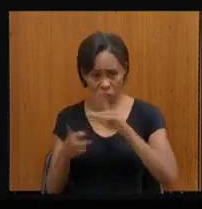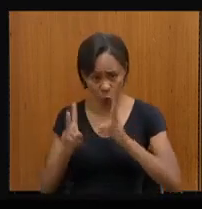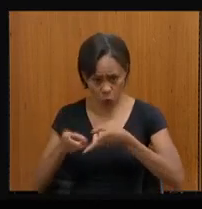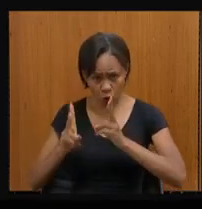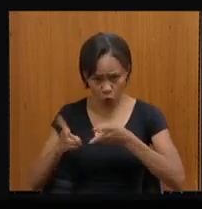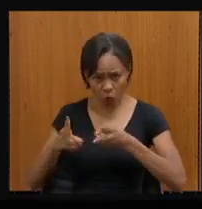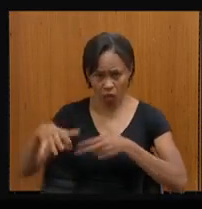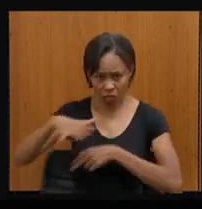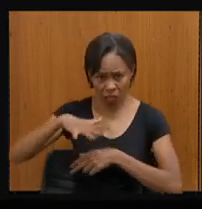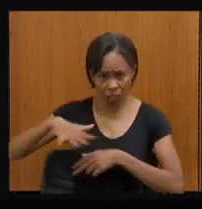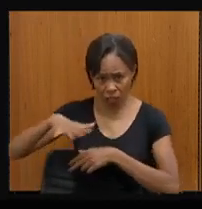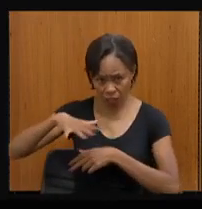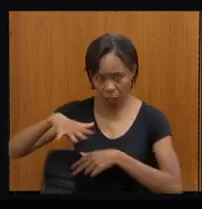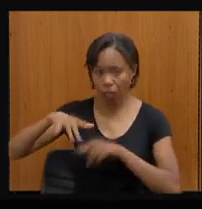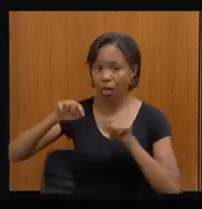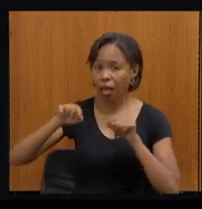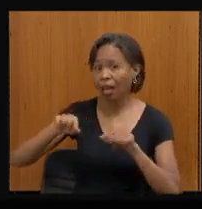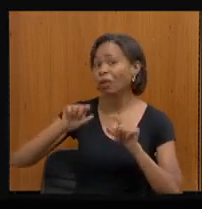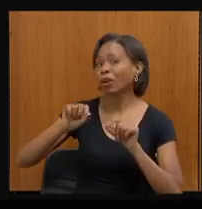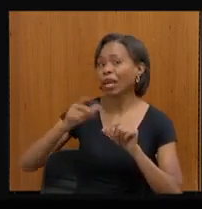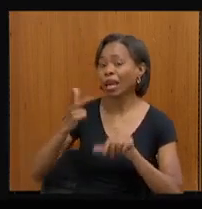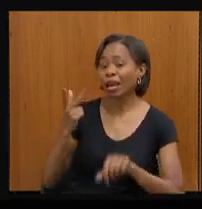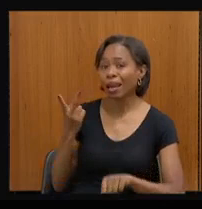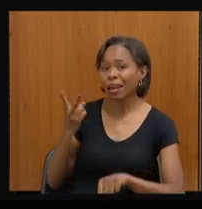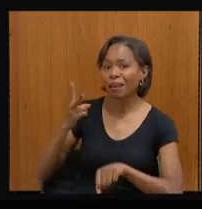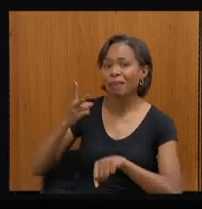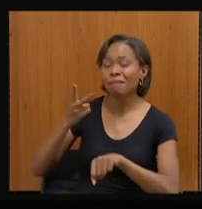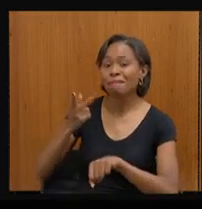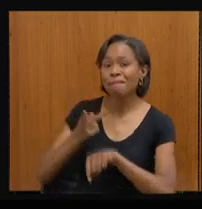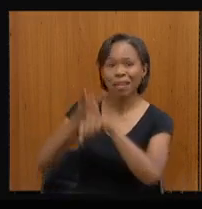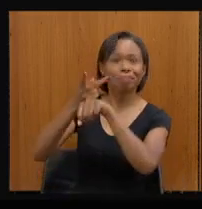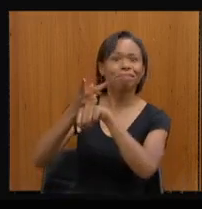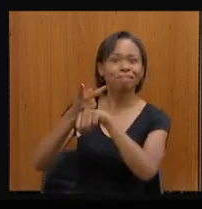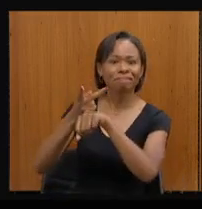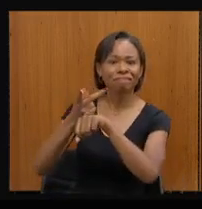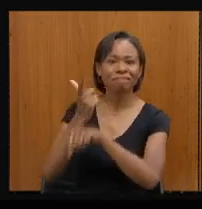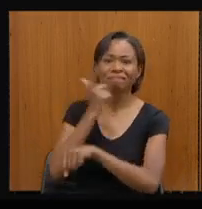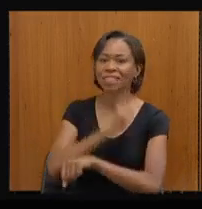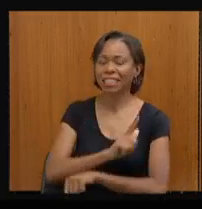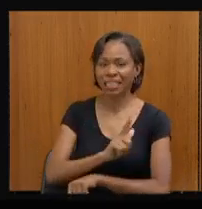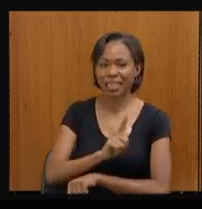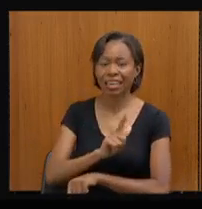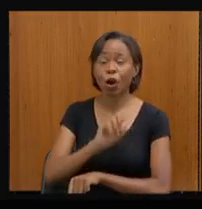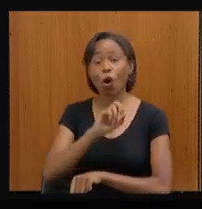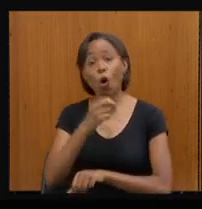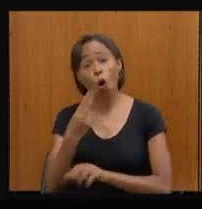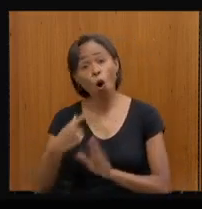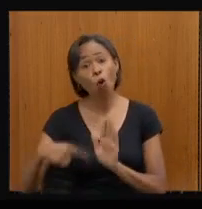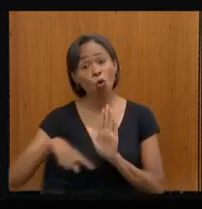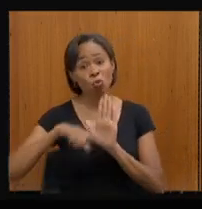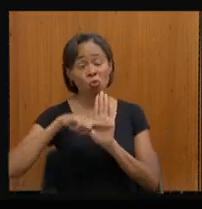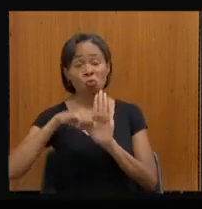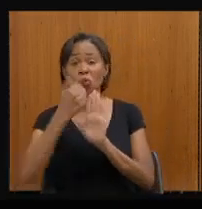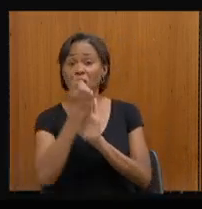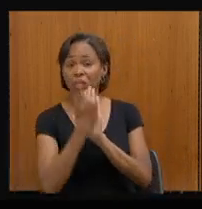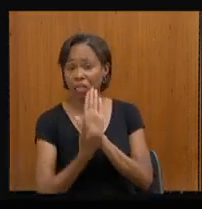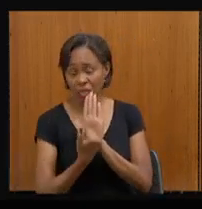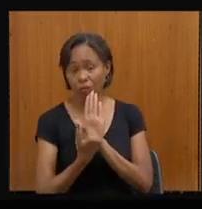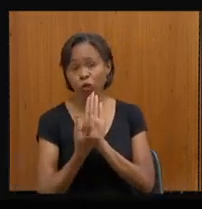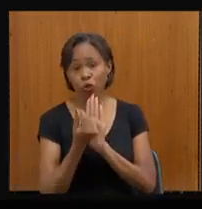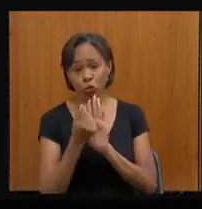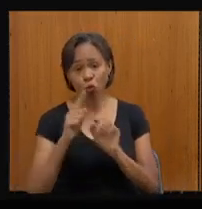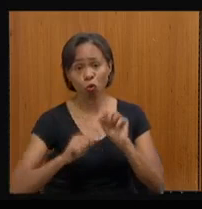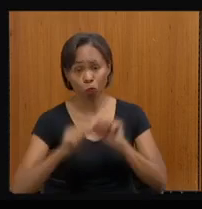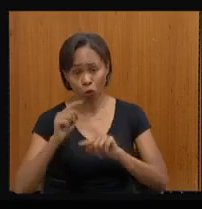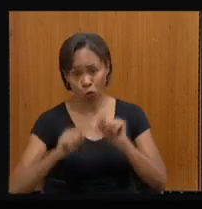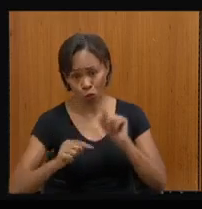ser premiatta ou ter débito no seu custo de produto porque